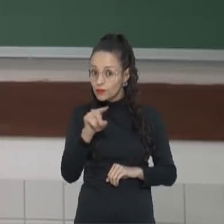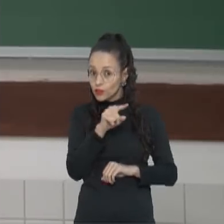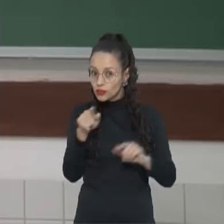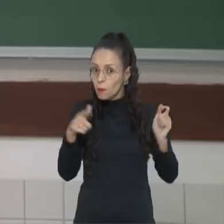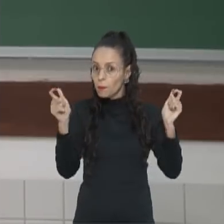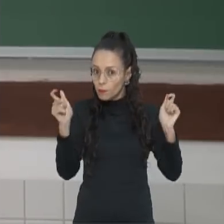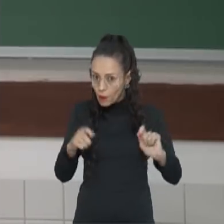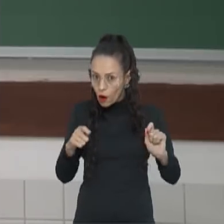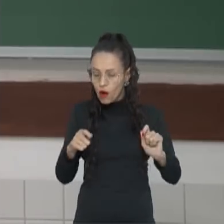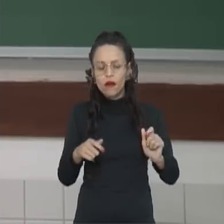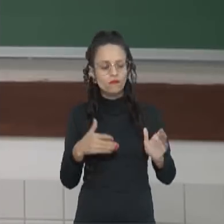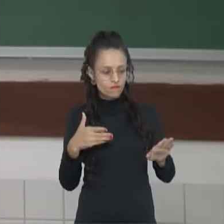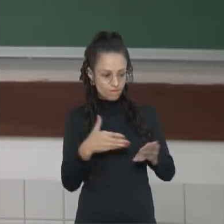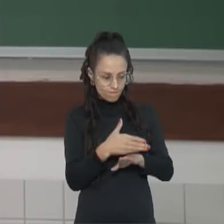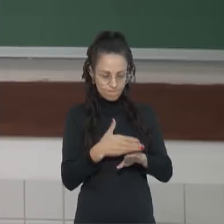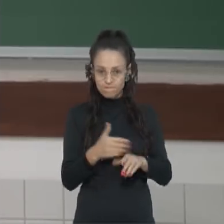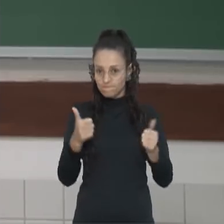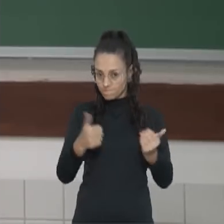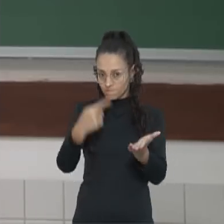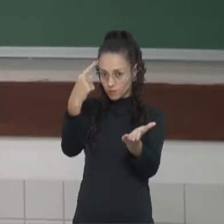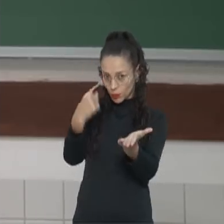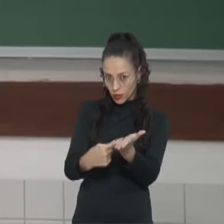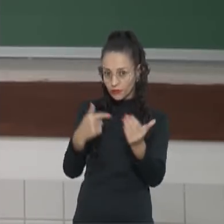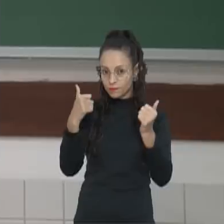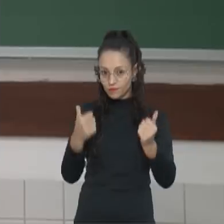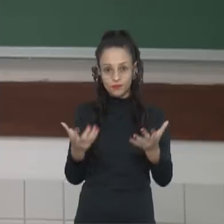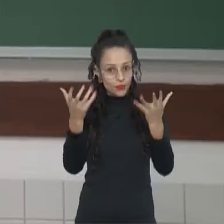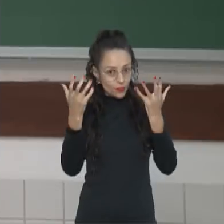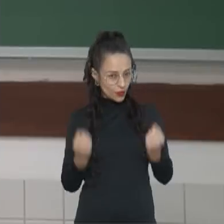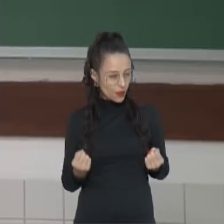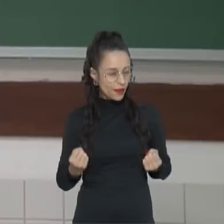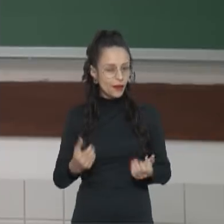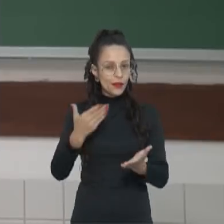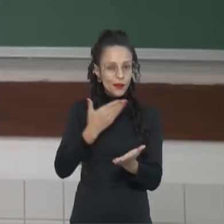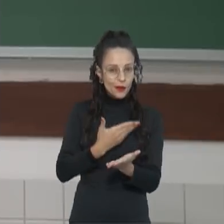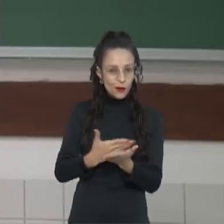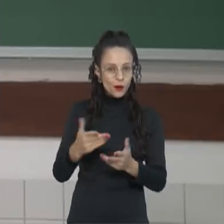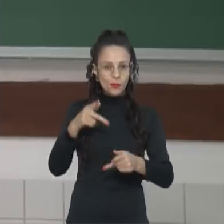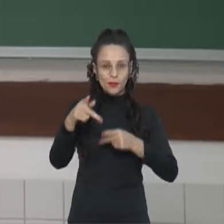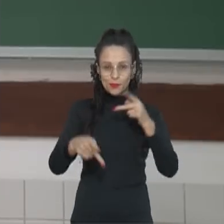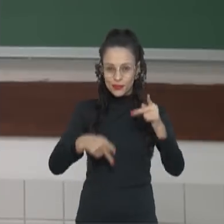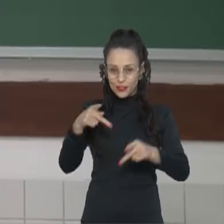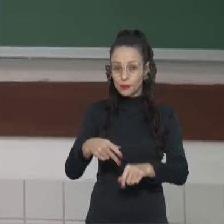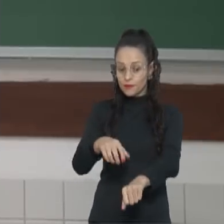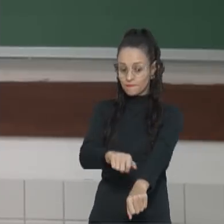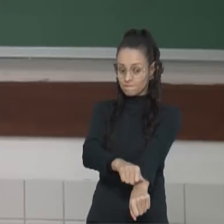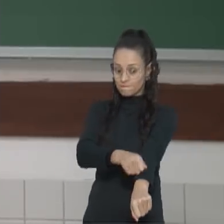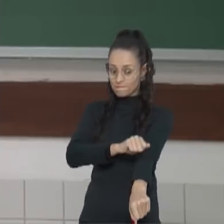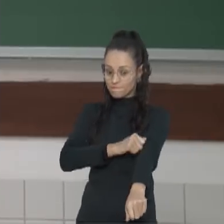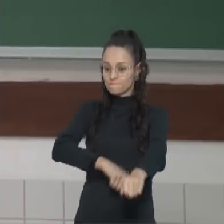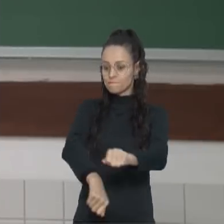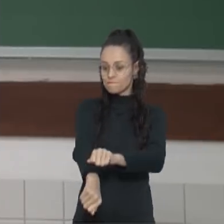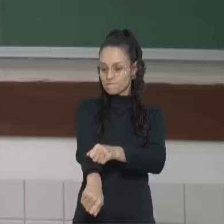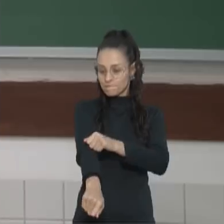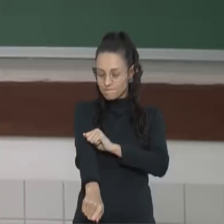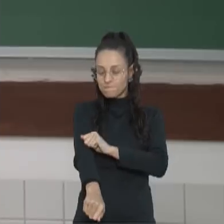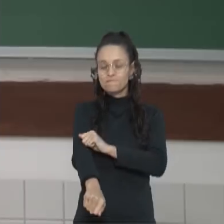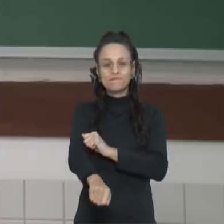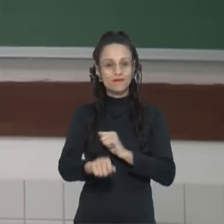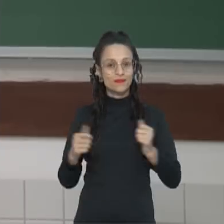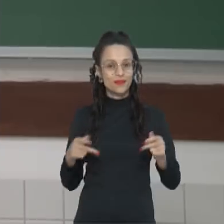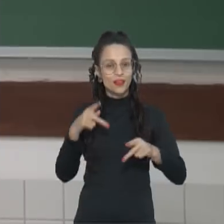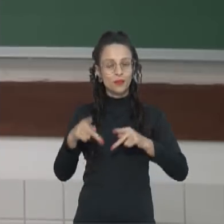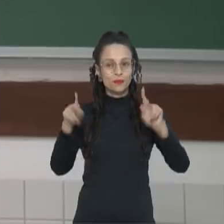tem condições, se tem acesso. Combinado? Vamos lá? Começamos os Incas? Arregassem as mangas, apertem o